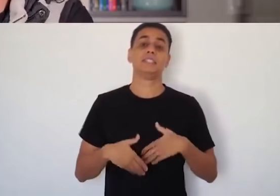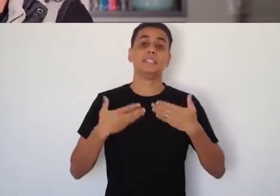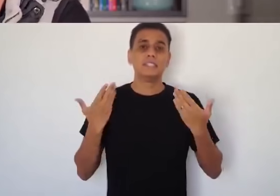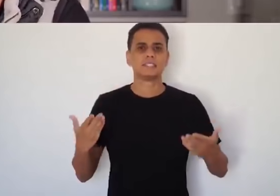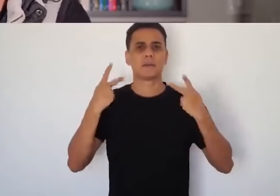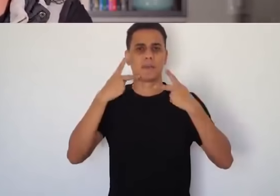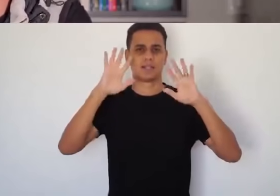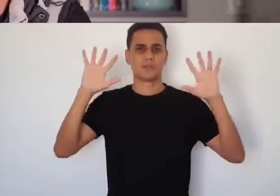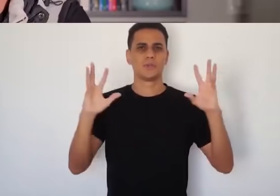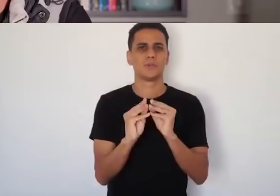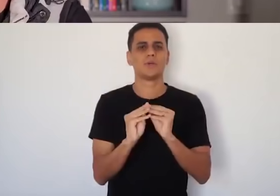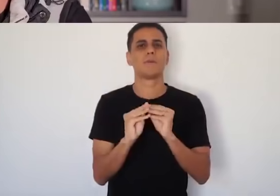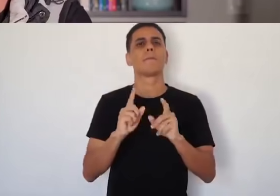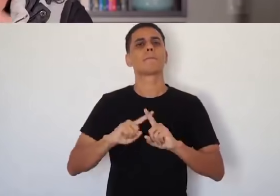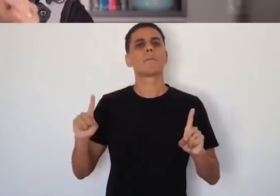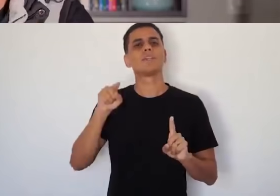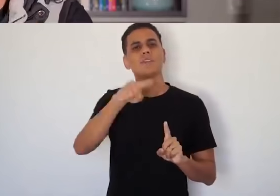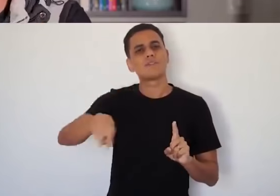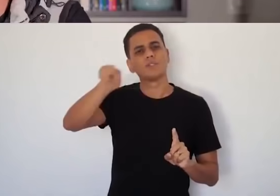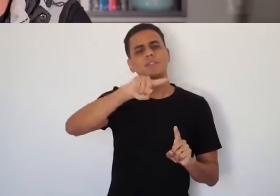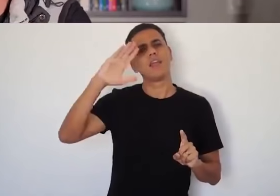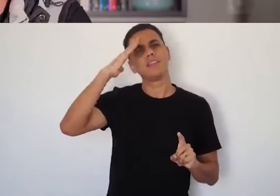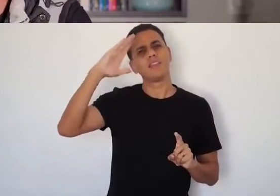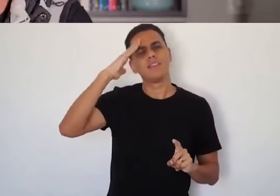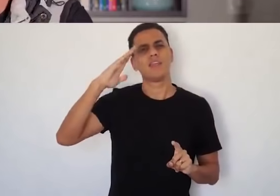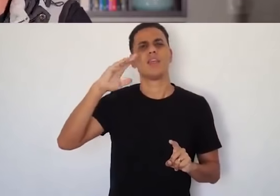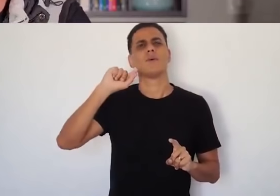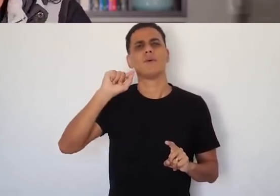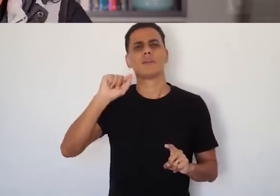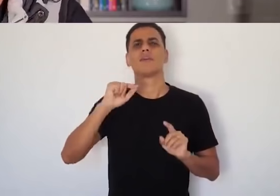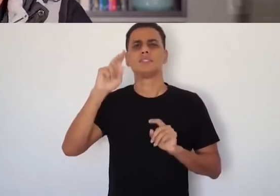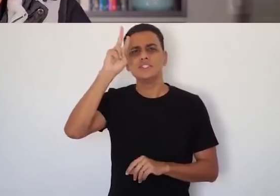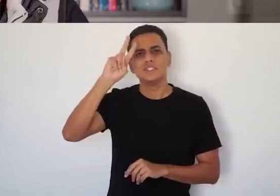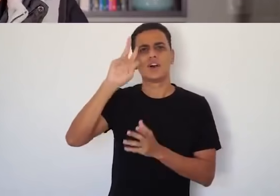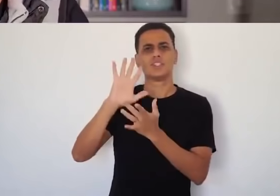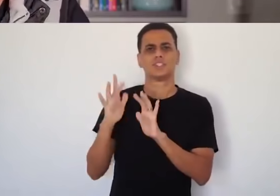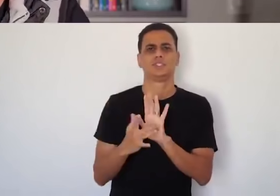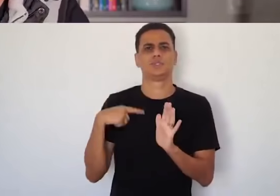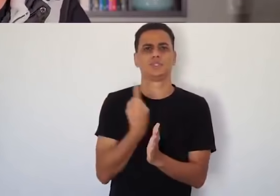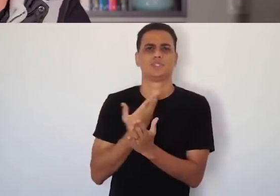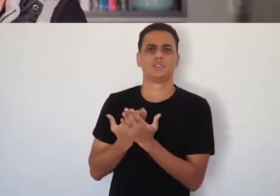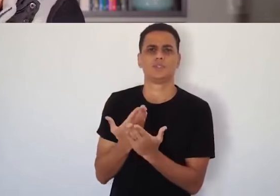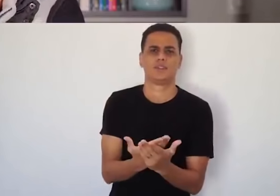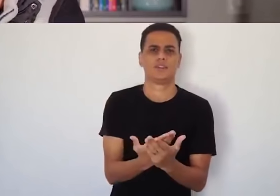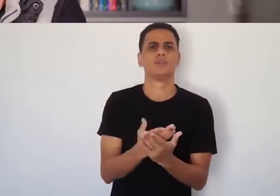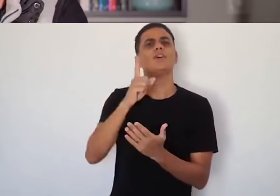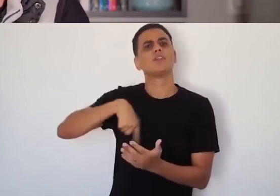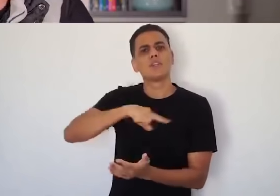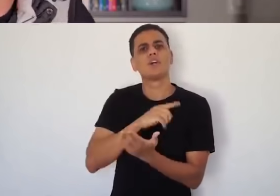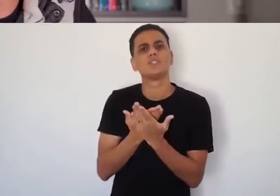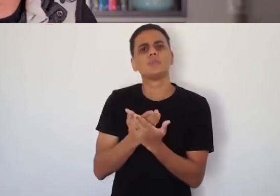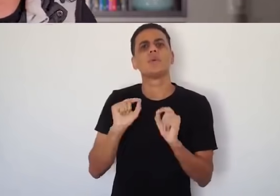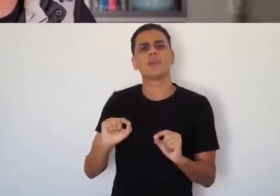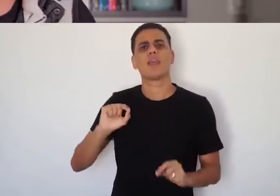esta reflexão de hoje ao terminar esse encontro. Que você possa perceber diante de Deus, que você